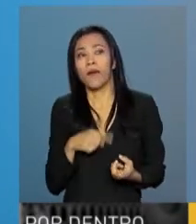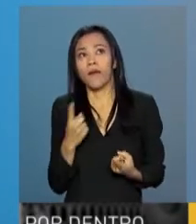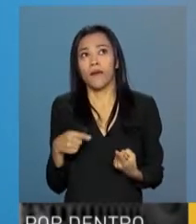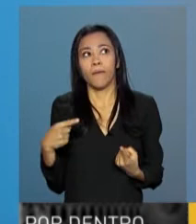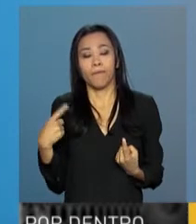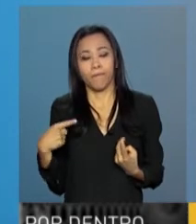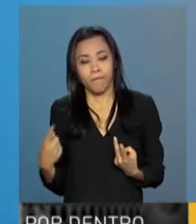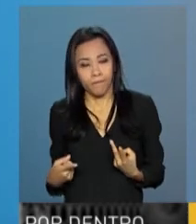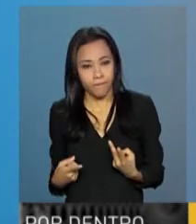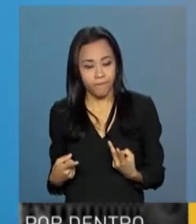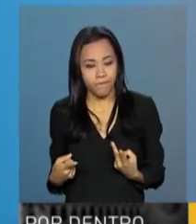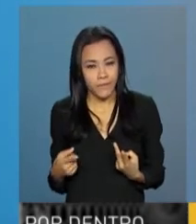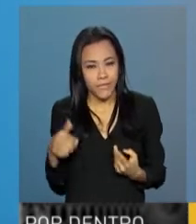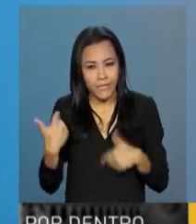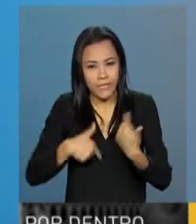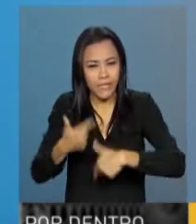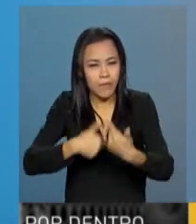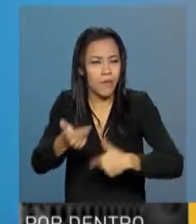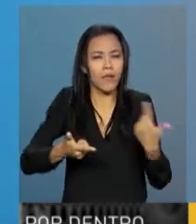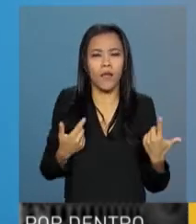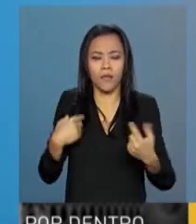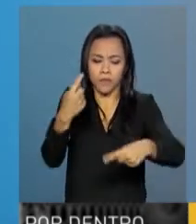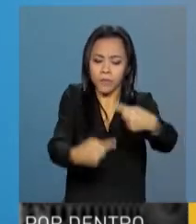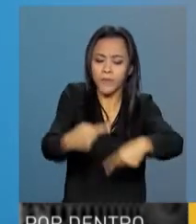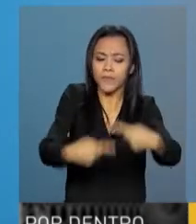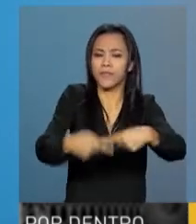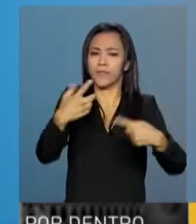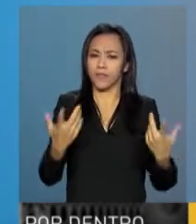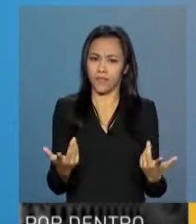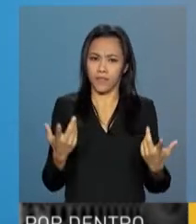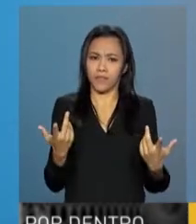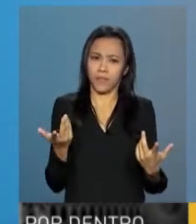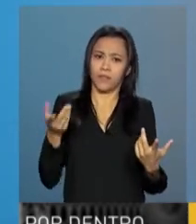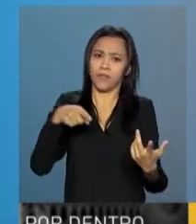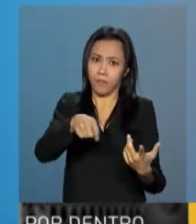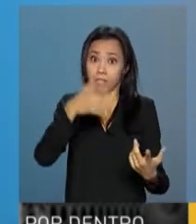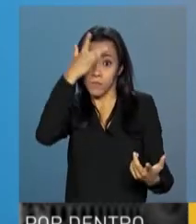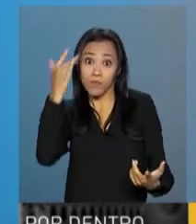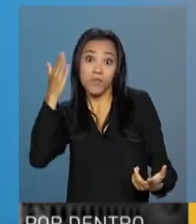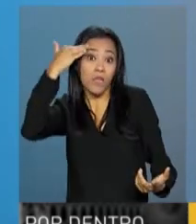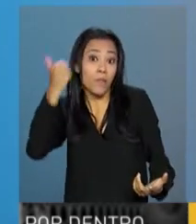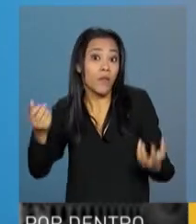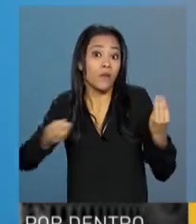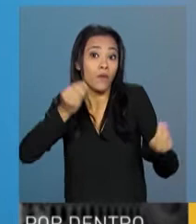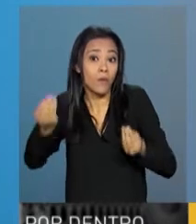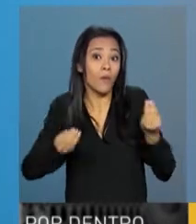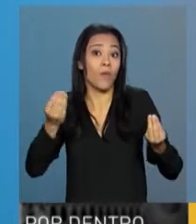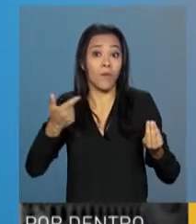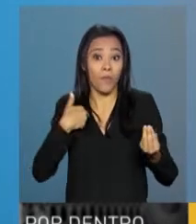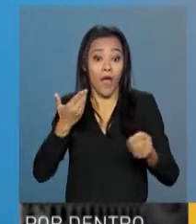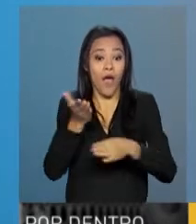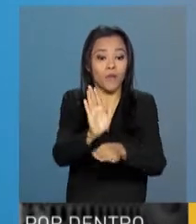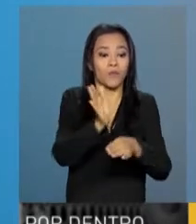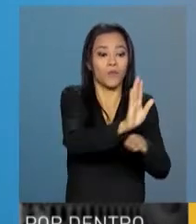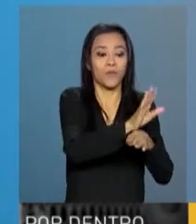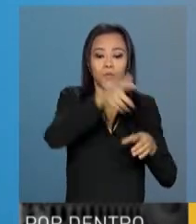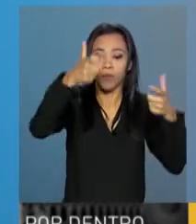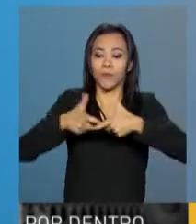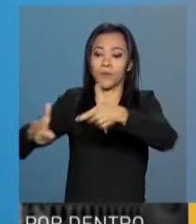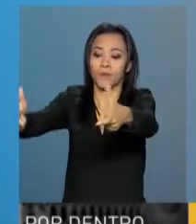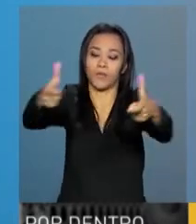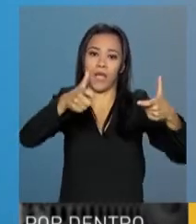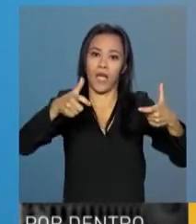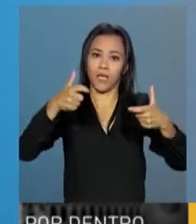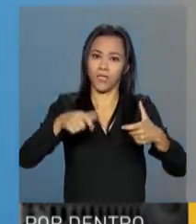é trabalhar melhor as políticas e mais acesso às políticas públicas para as para os beneficiários das reservas